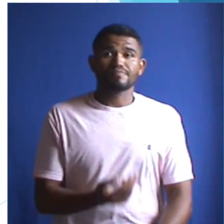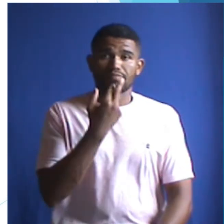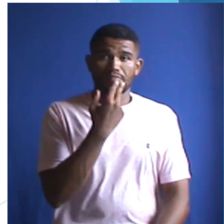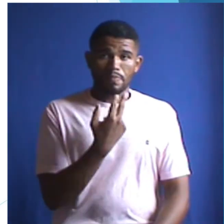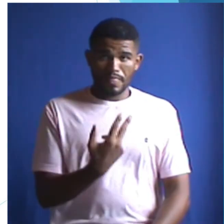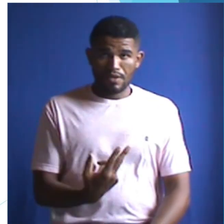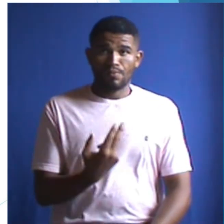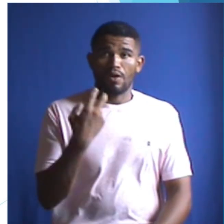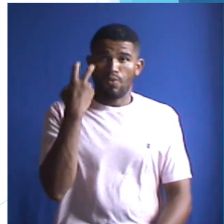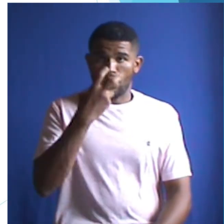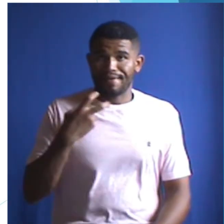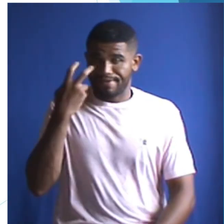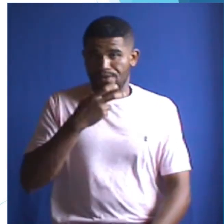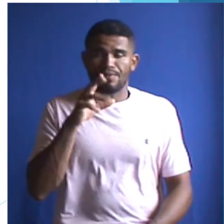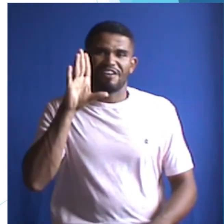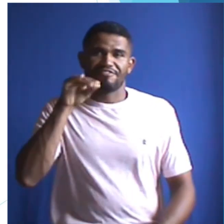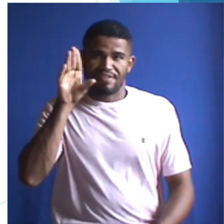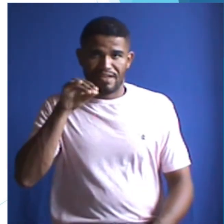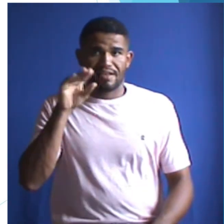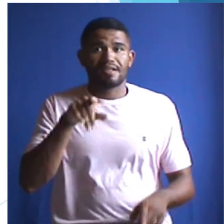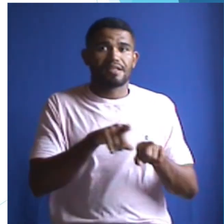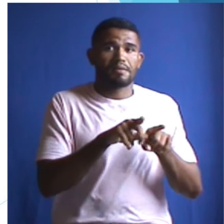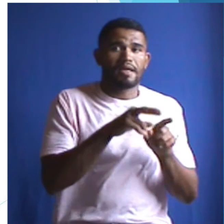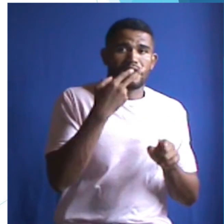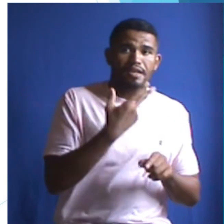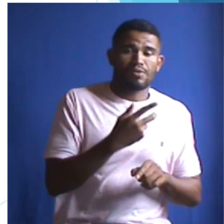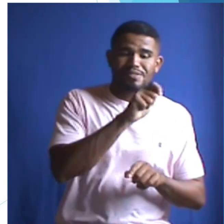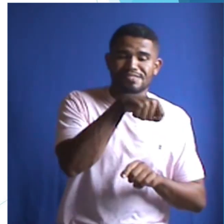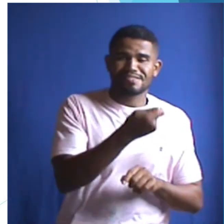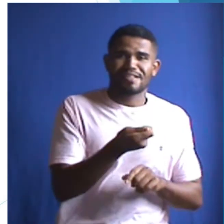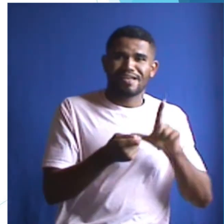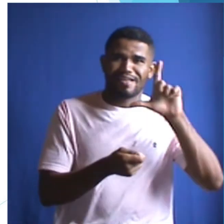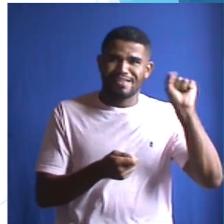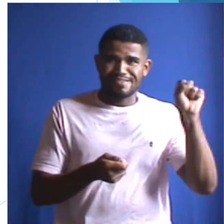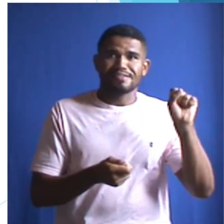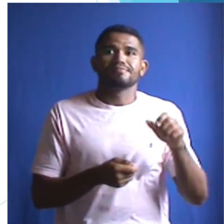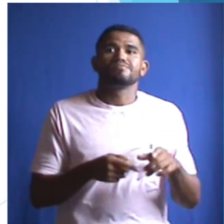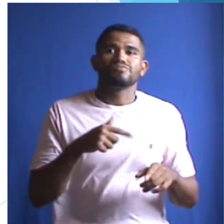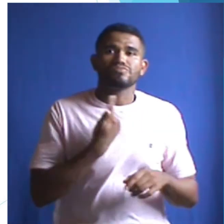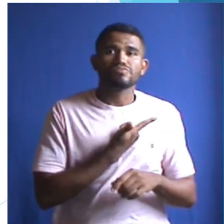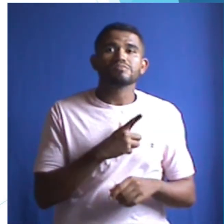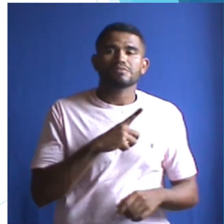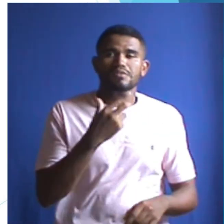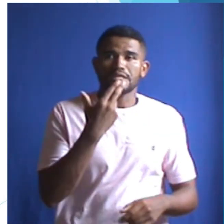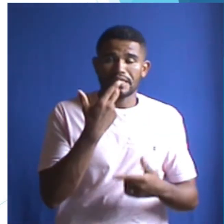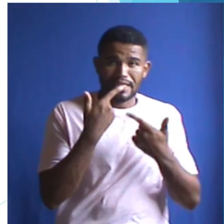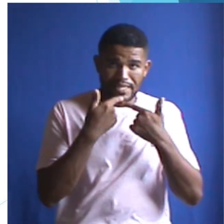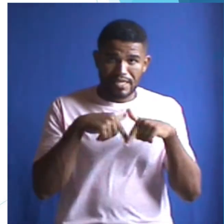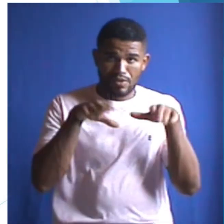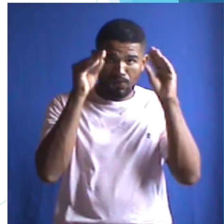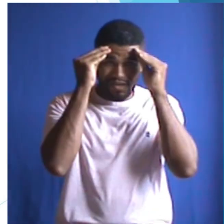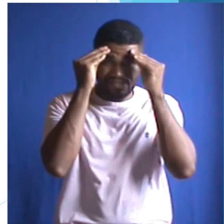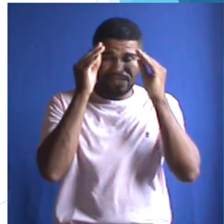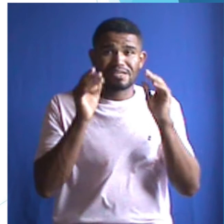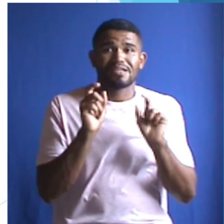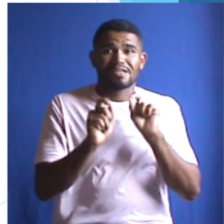Então, a gente tem a língua oral mesmo, a falada, e a língua de sinais. Nós temos formas de